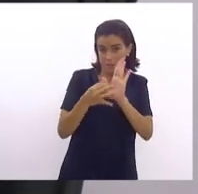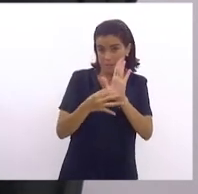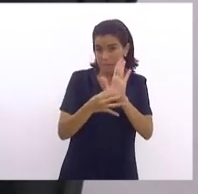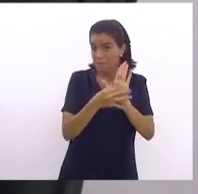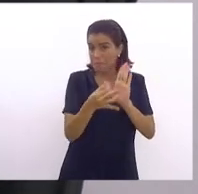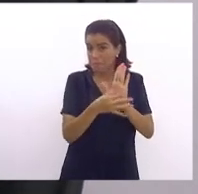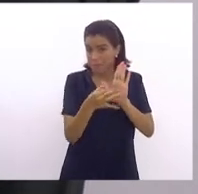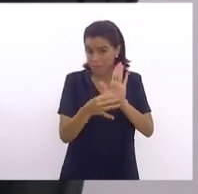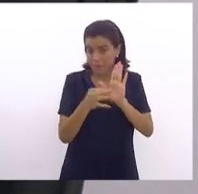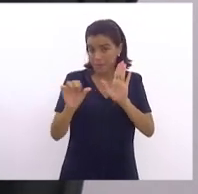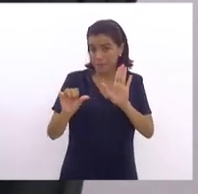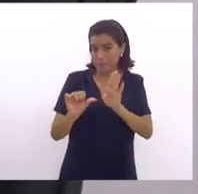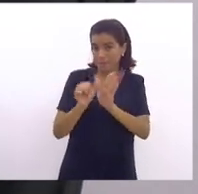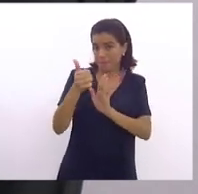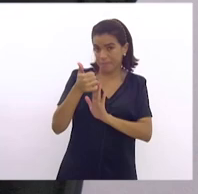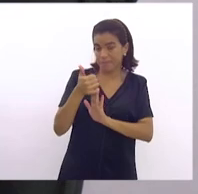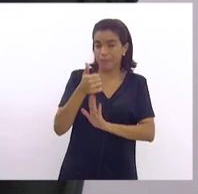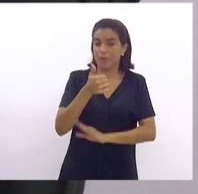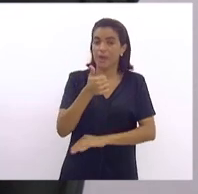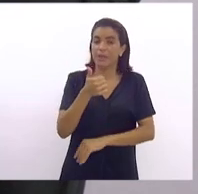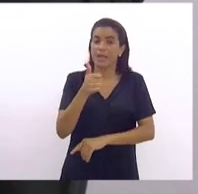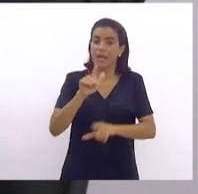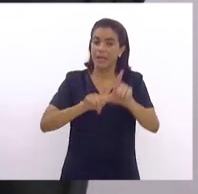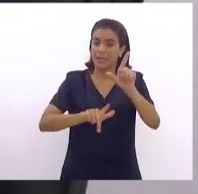parecer do primeiro, do item A,